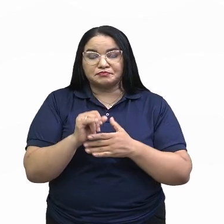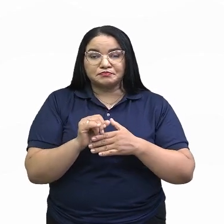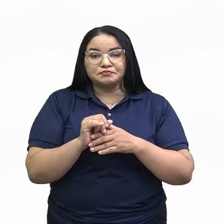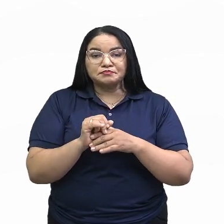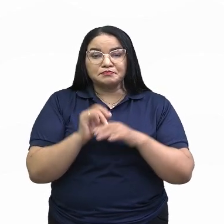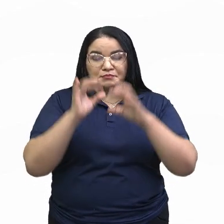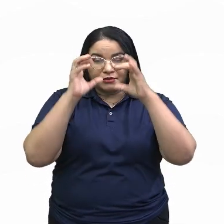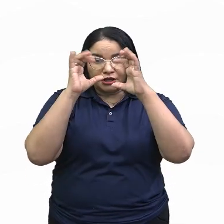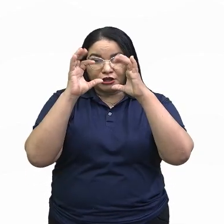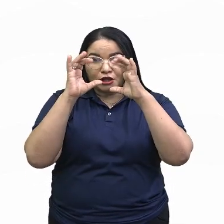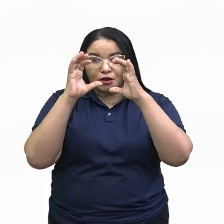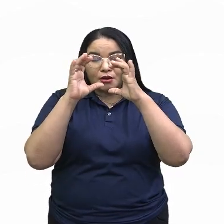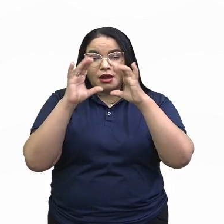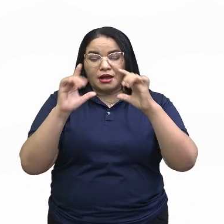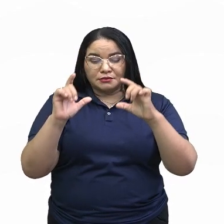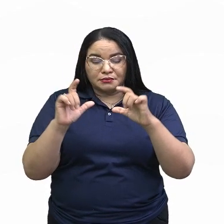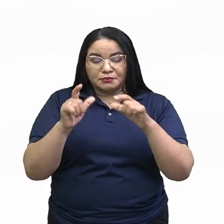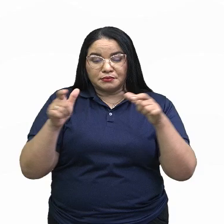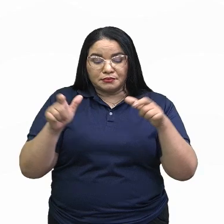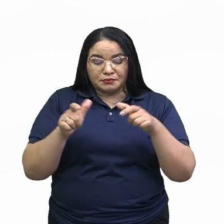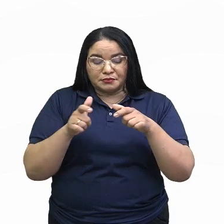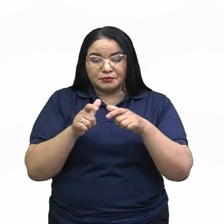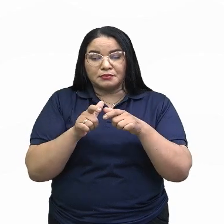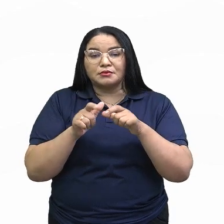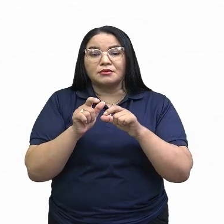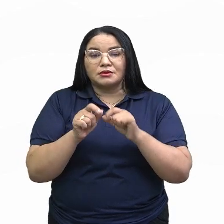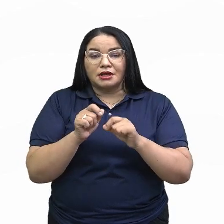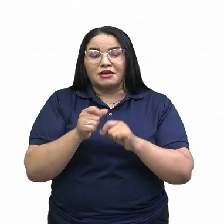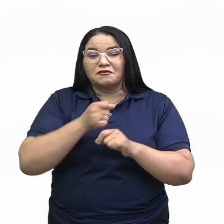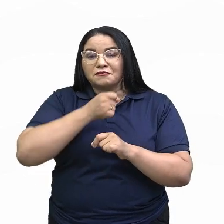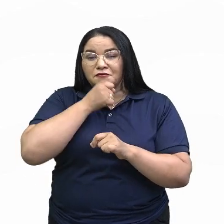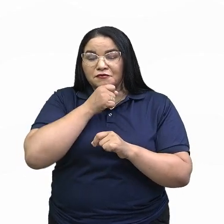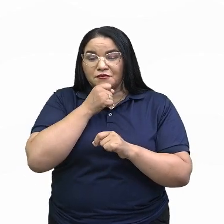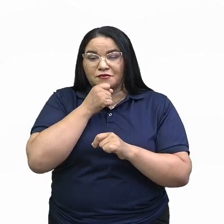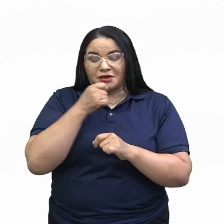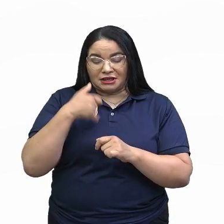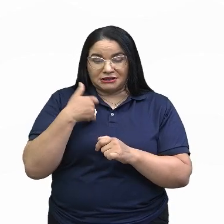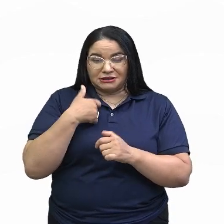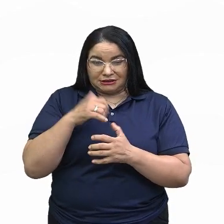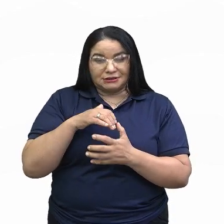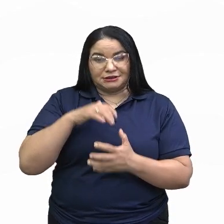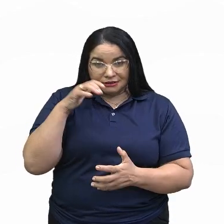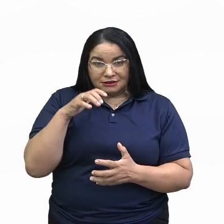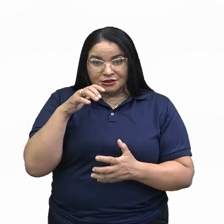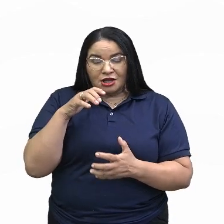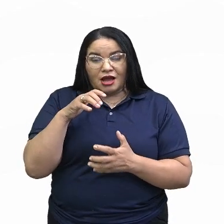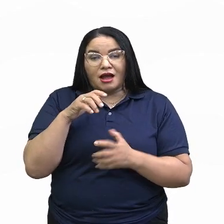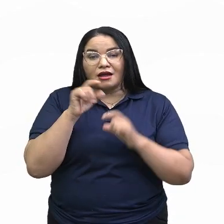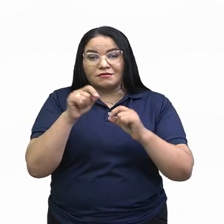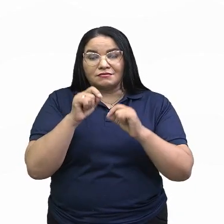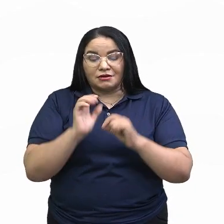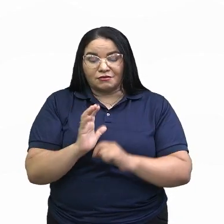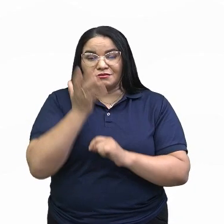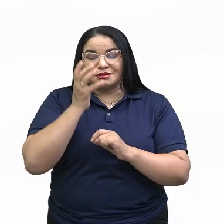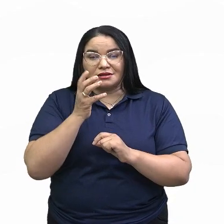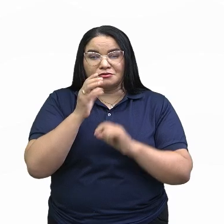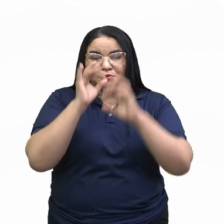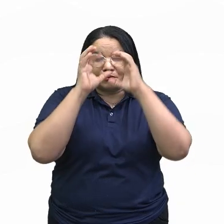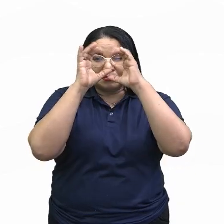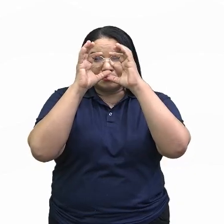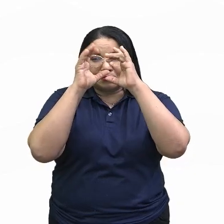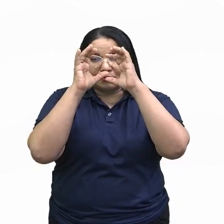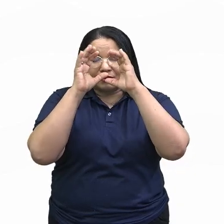neuronal natural que é causada pelo processo do envelhecimento, né? Então, vocês irão perceber que na aula de hoje a gente